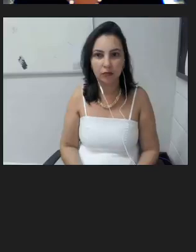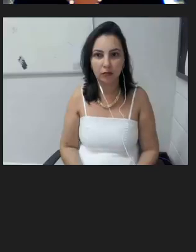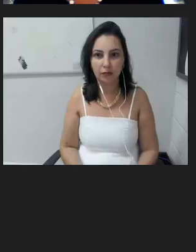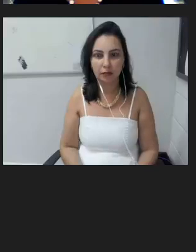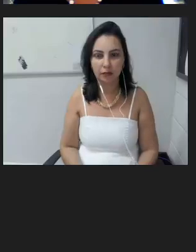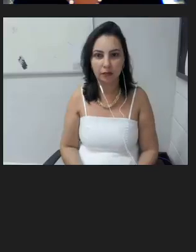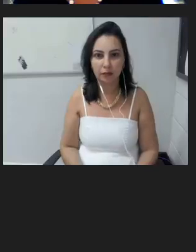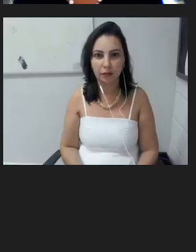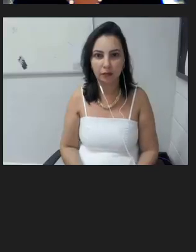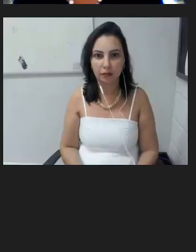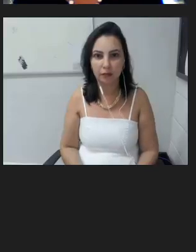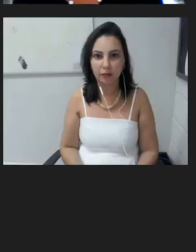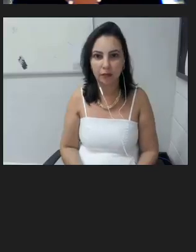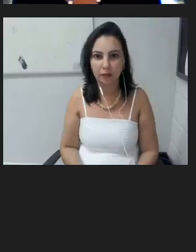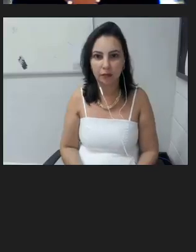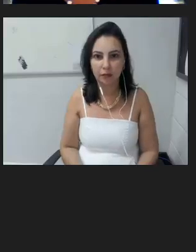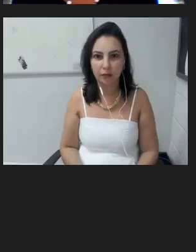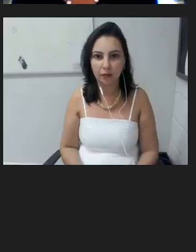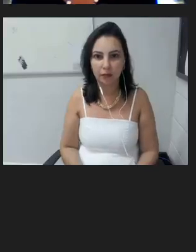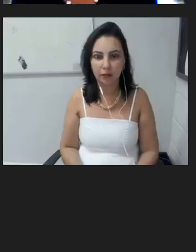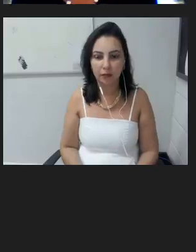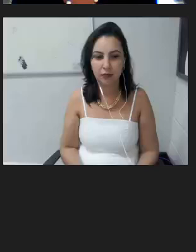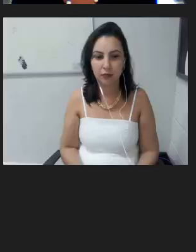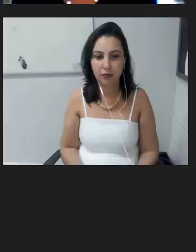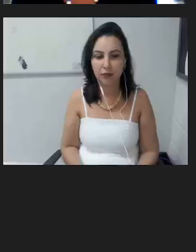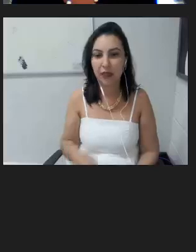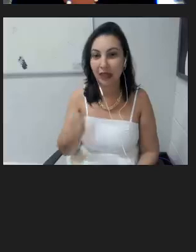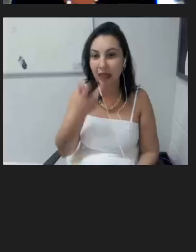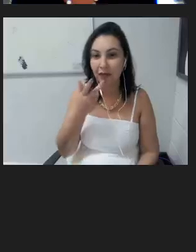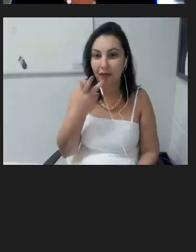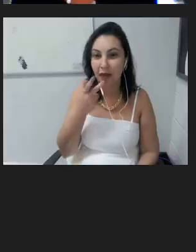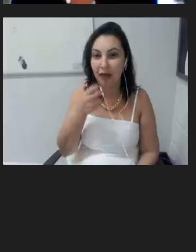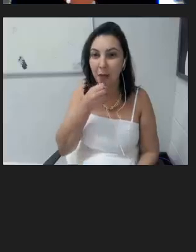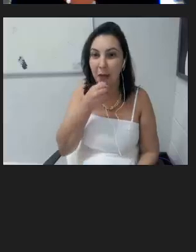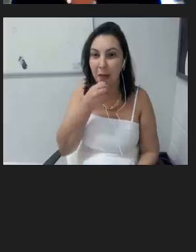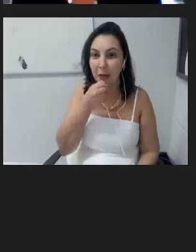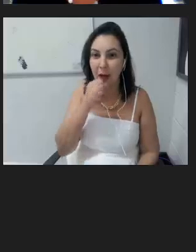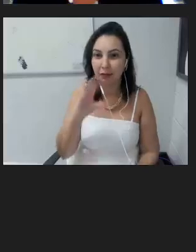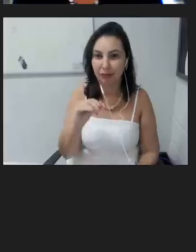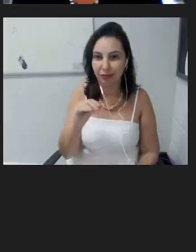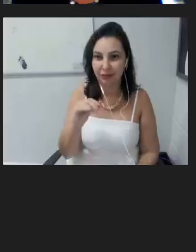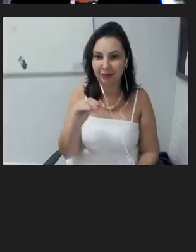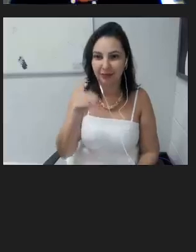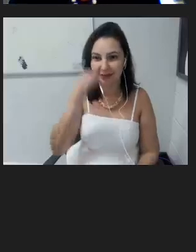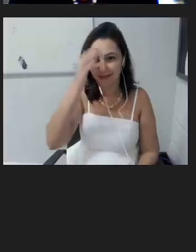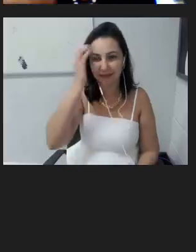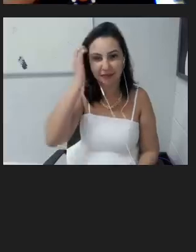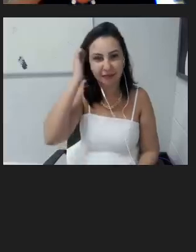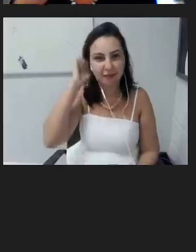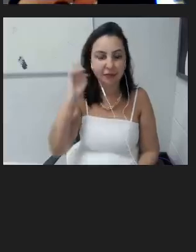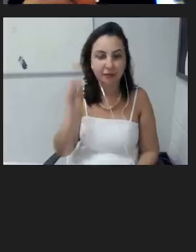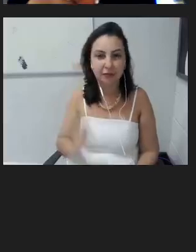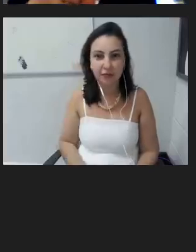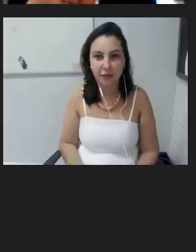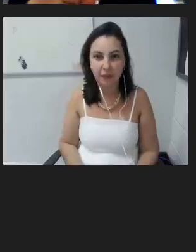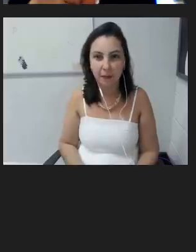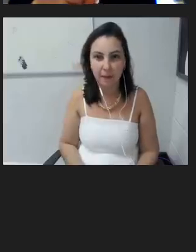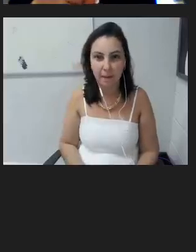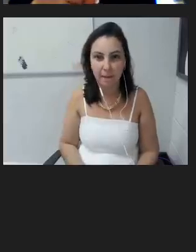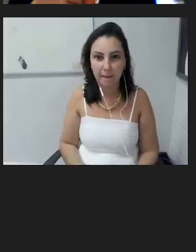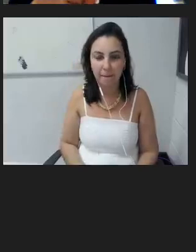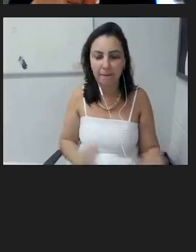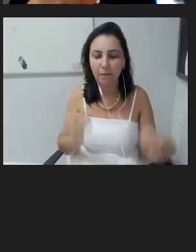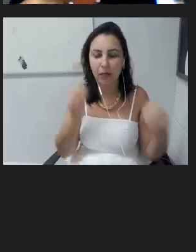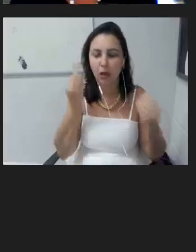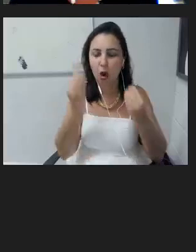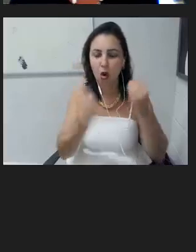Oi. Oi. Acho que eu estava falando com o microfone fechado. Isso. Como